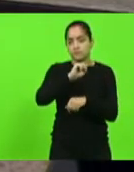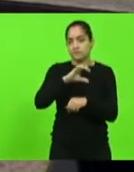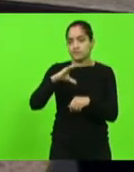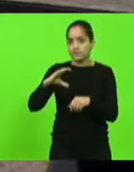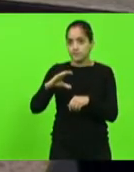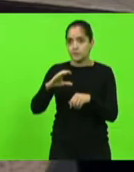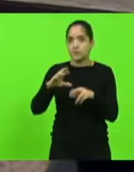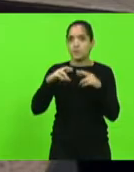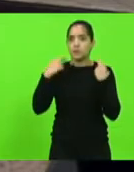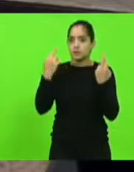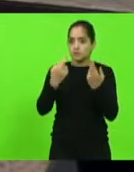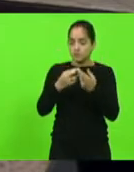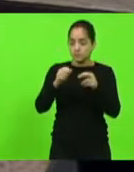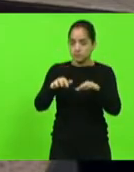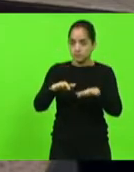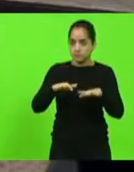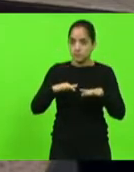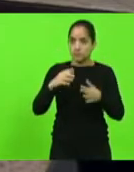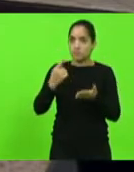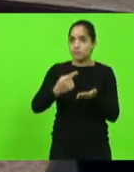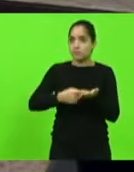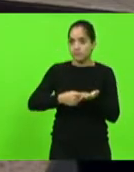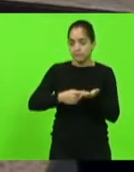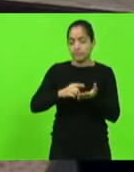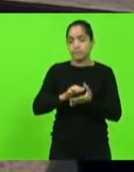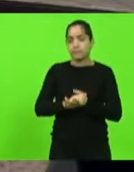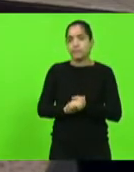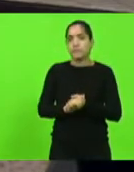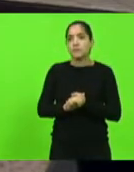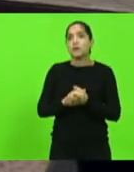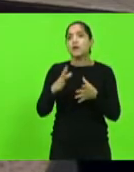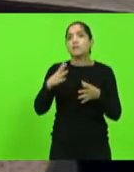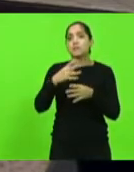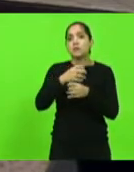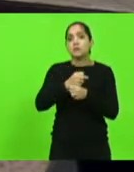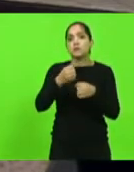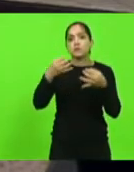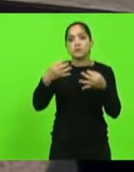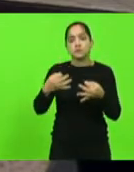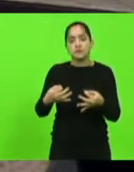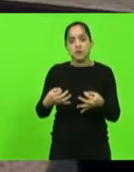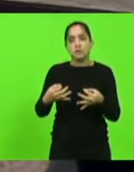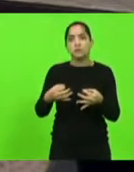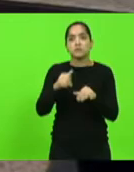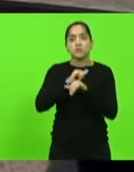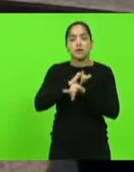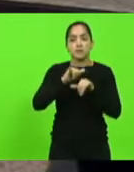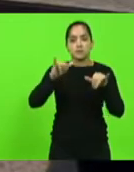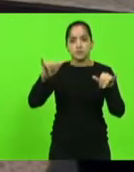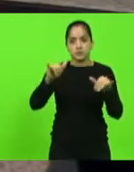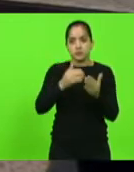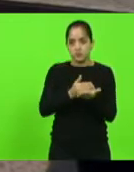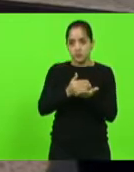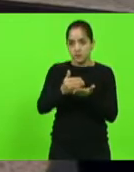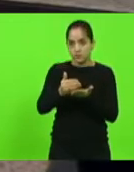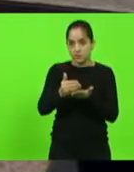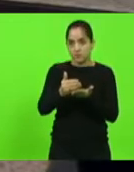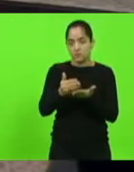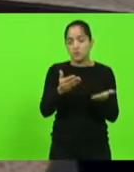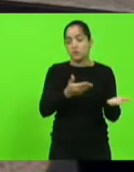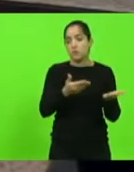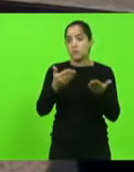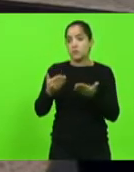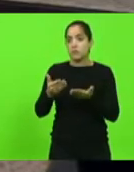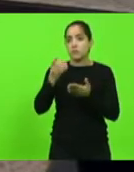de Santa Catarina, reuniu-se a Assembleia Legislativa em sessão ordinária, havendo o quórum regimental, o senhor presidente declarou abertos os trabalhos e